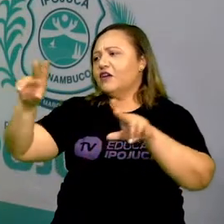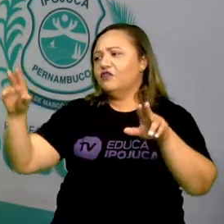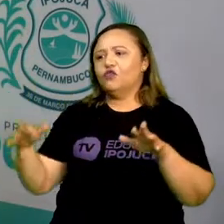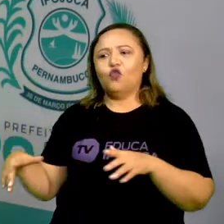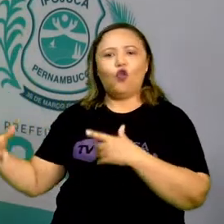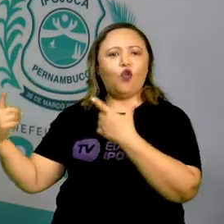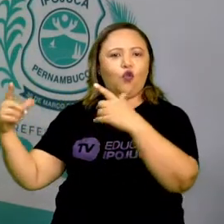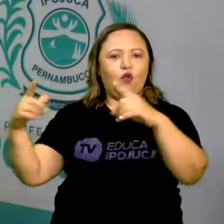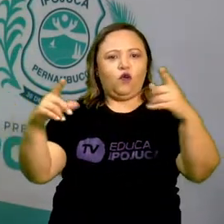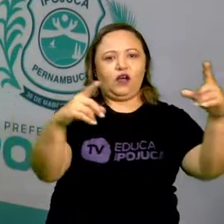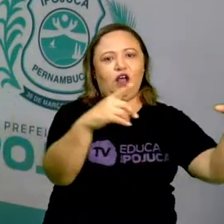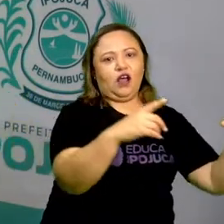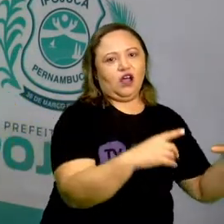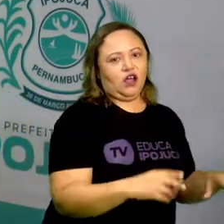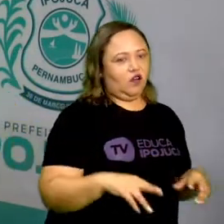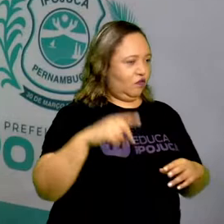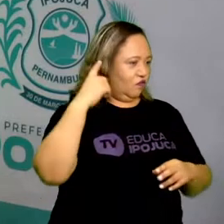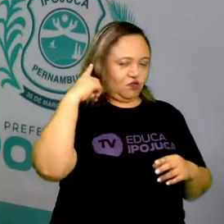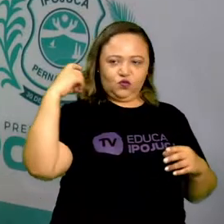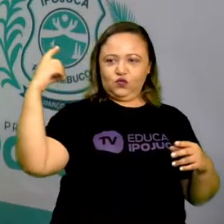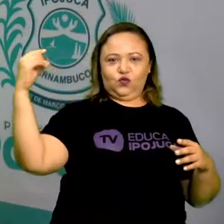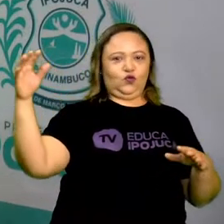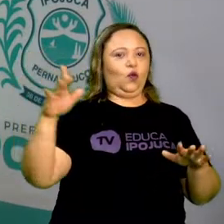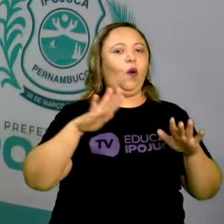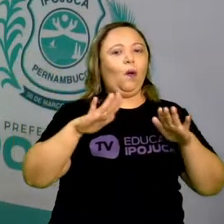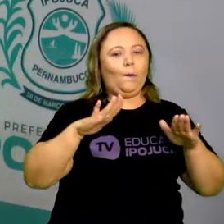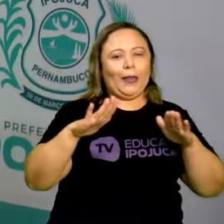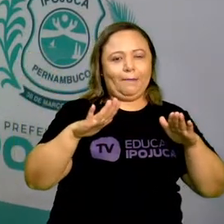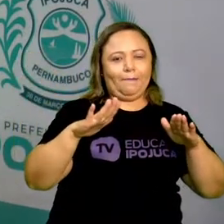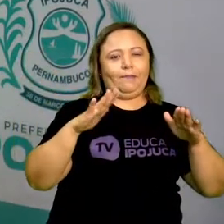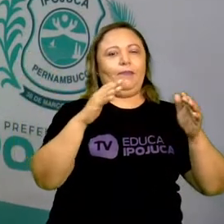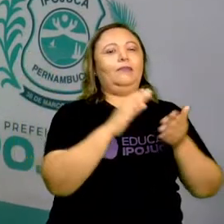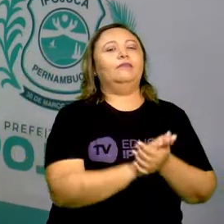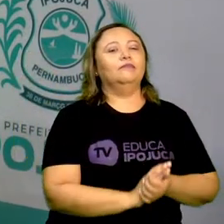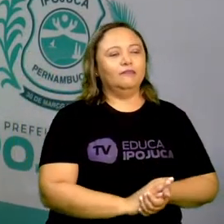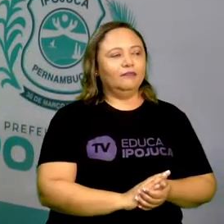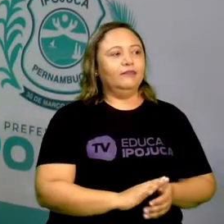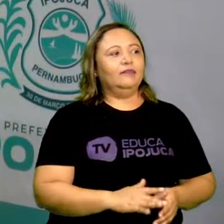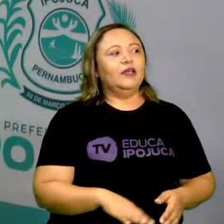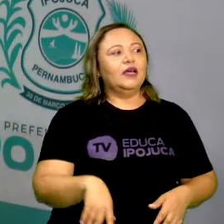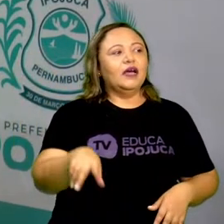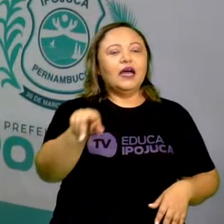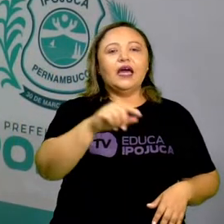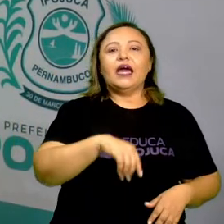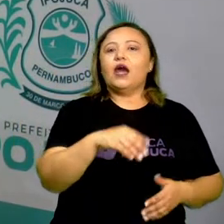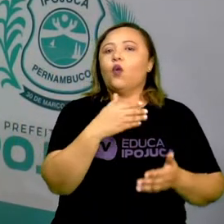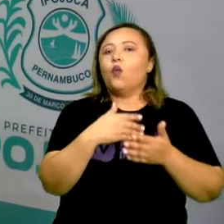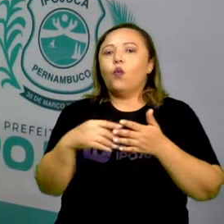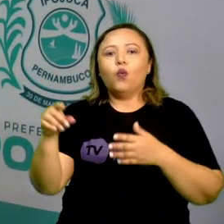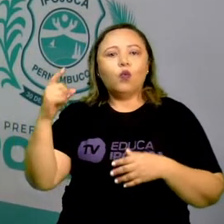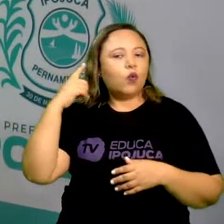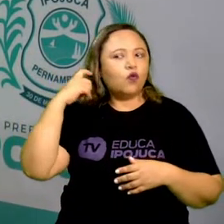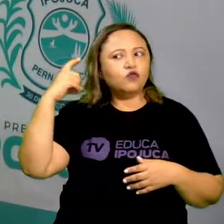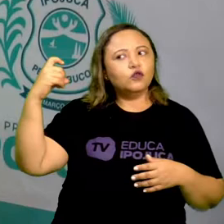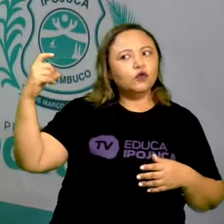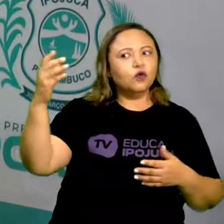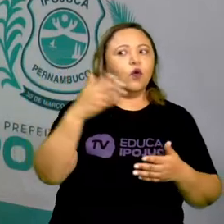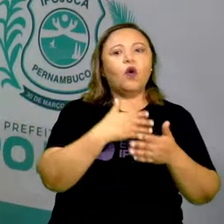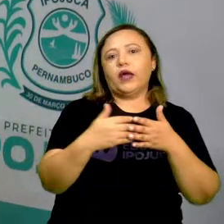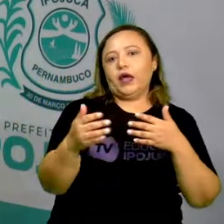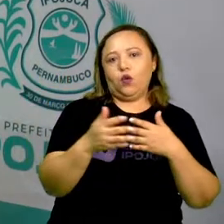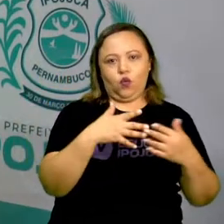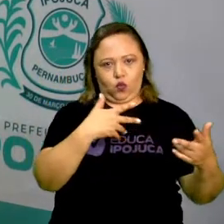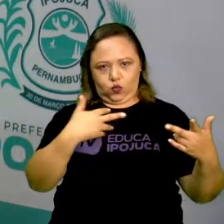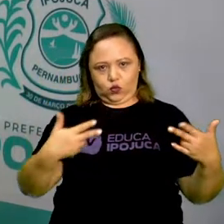isso? Então vamos ver as fontes, tá certo? Vamos estudar aqui. Fontes sonoras é qualquer corpo que produz um